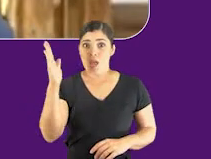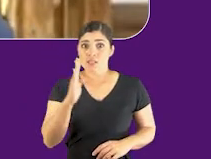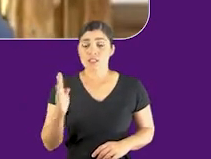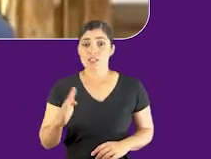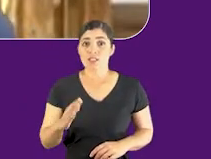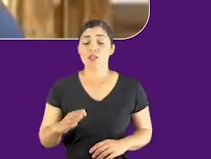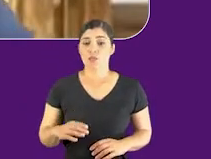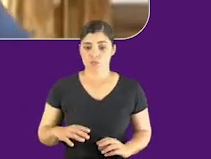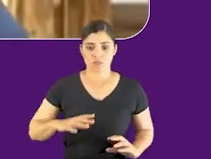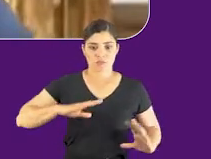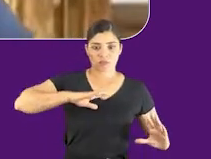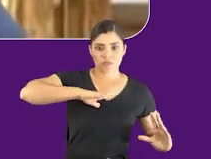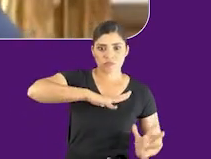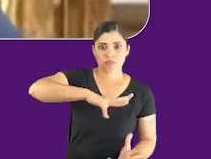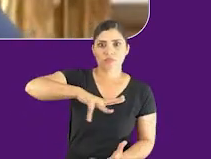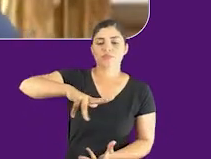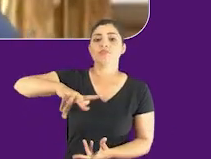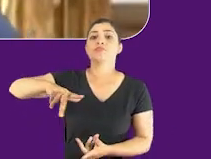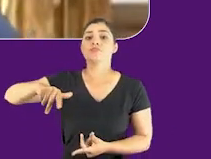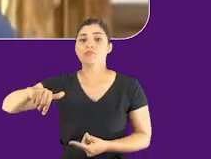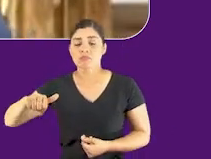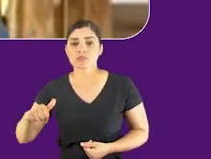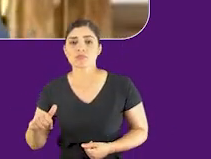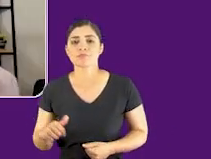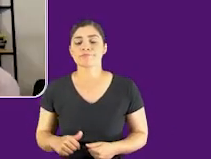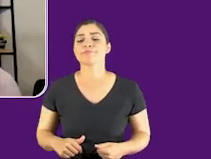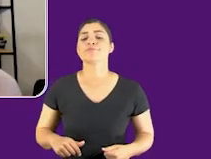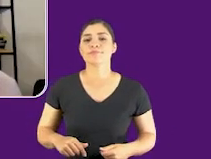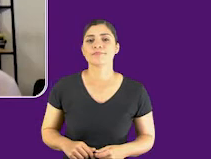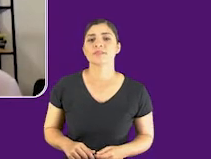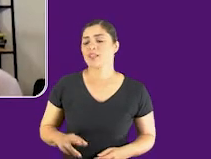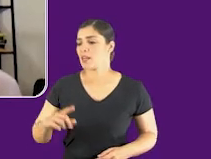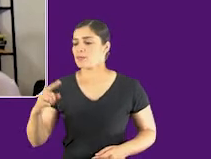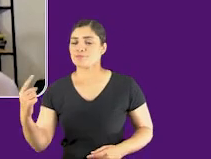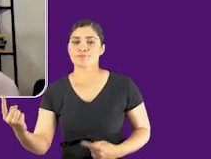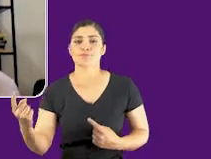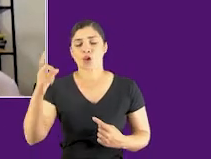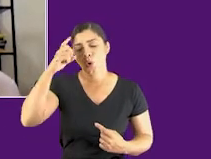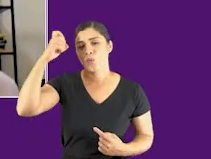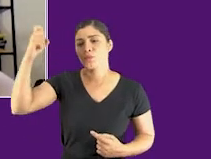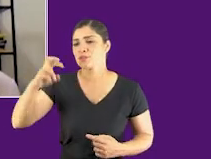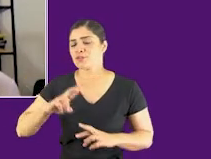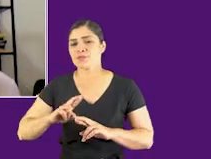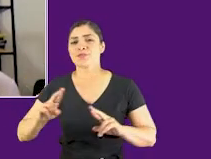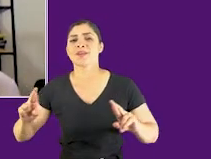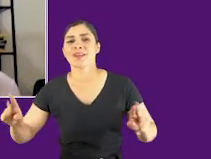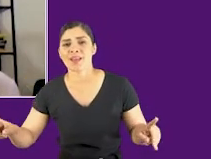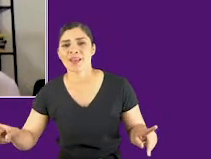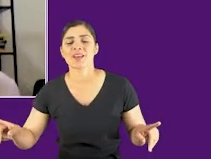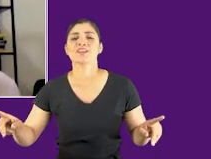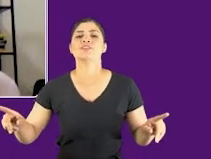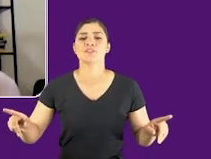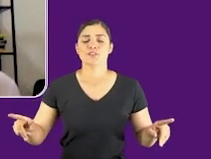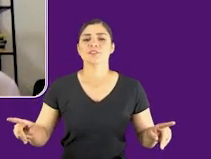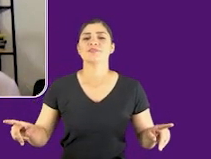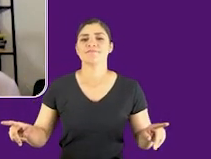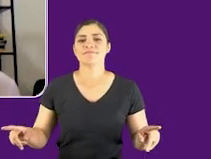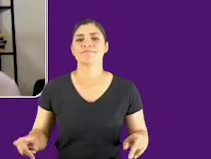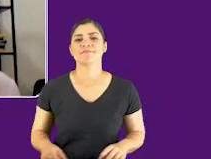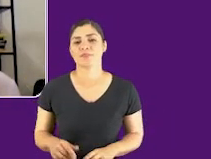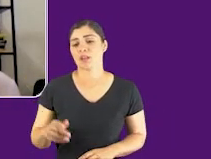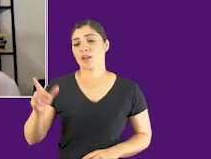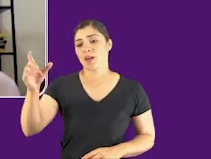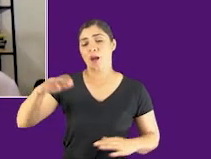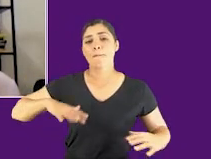Continental e que a gente vai desigualdades muito extremas culturas muito diferentes dentro de toda